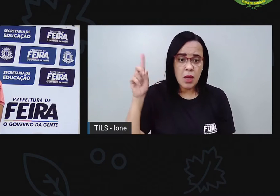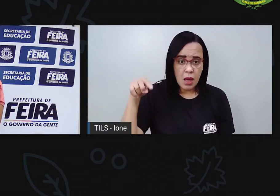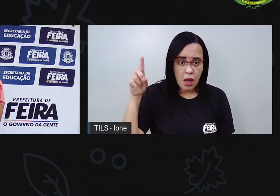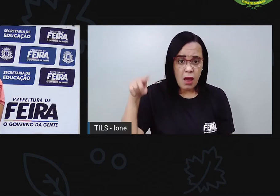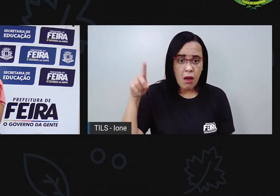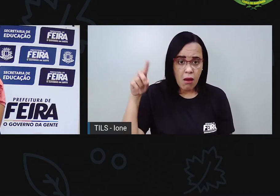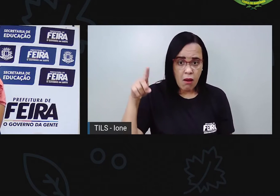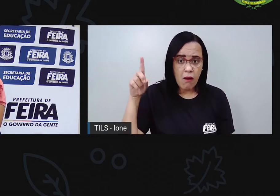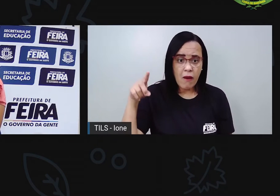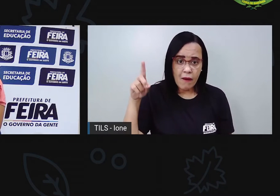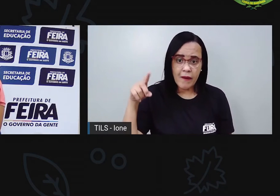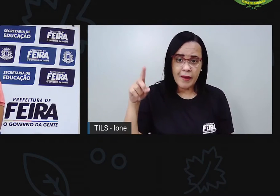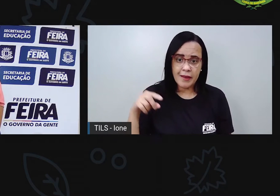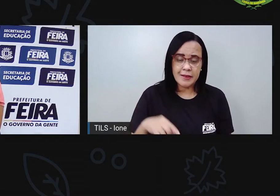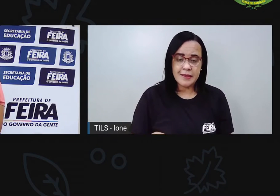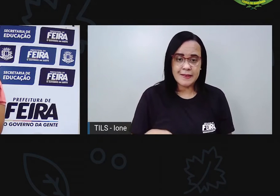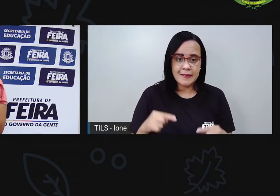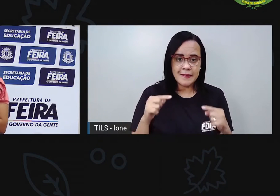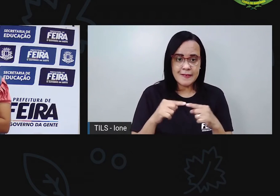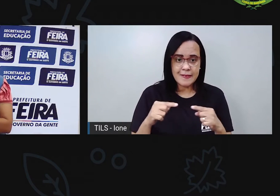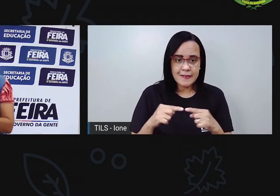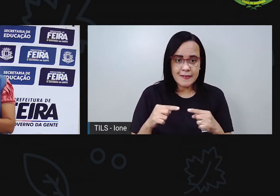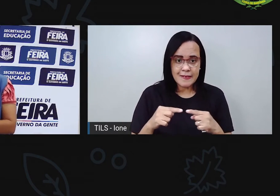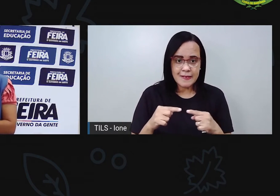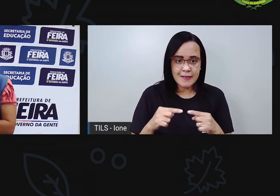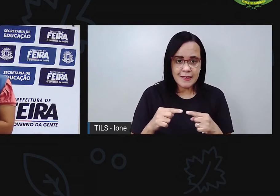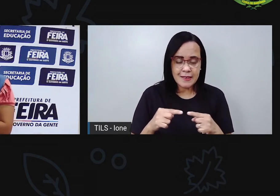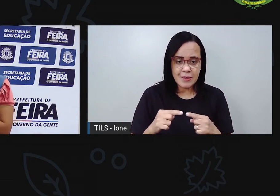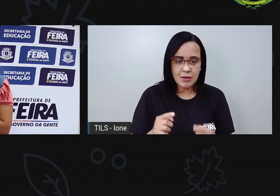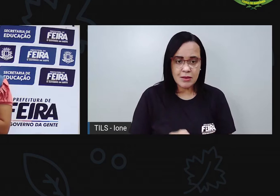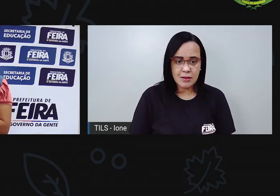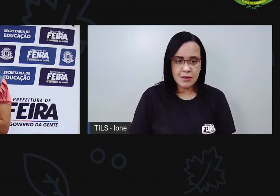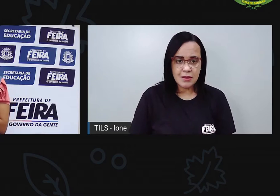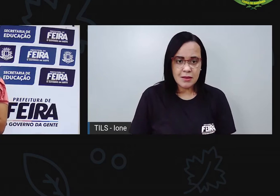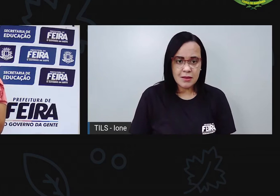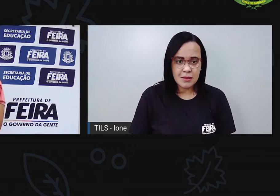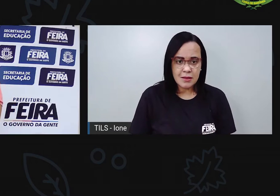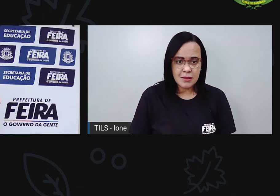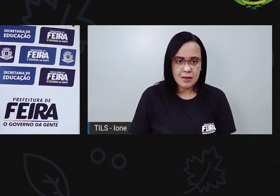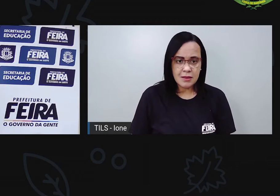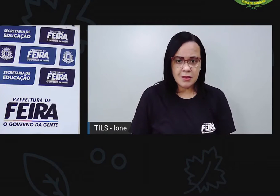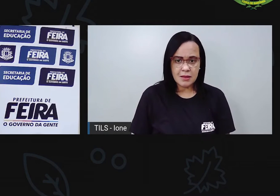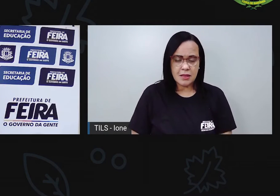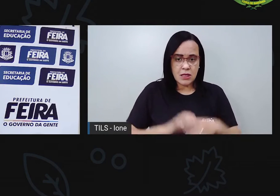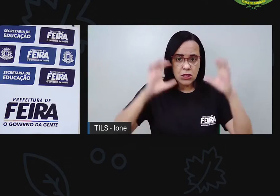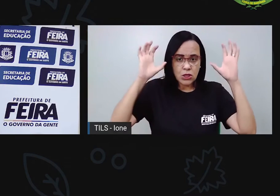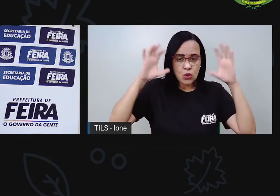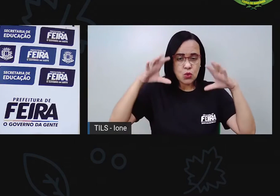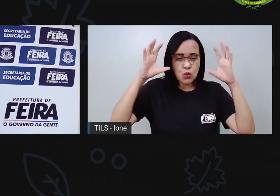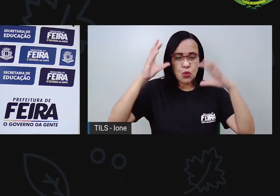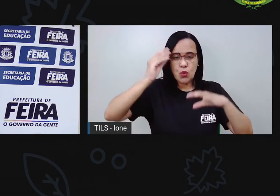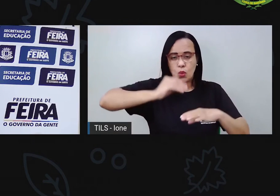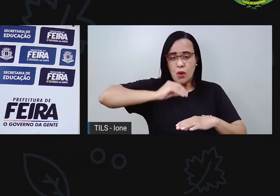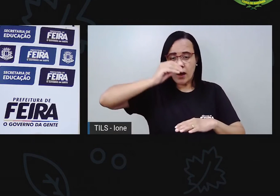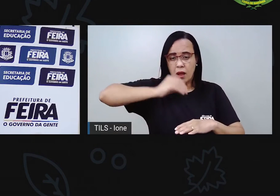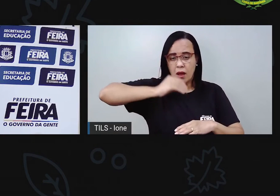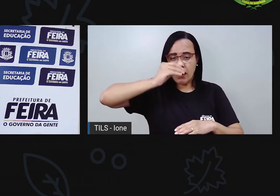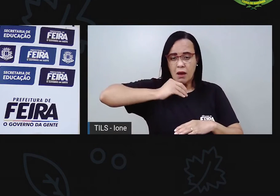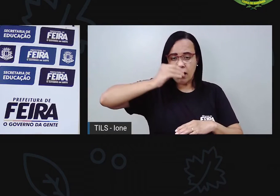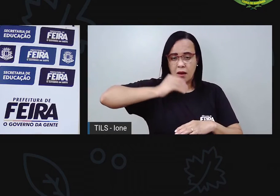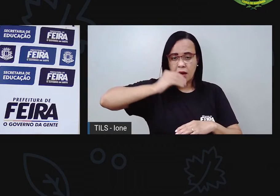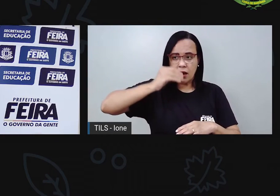irmão parece que a gosto parece que a chuva vai ser tekinha Hum